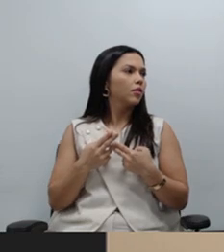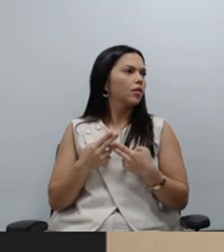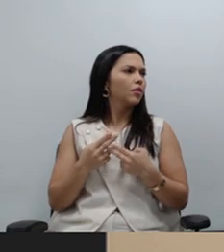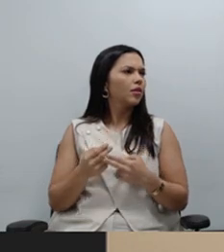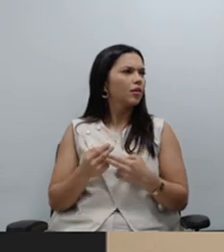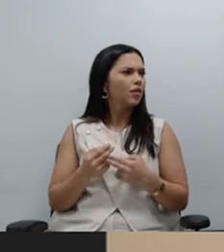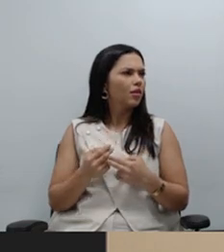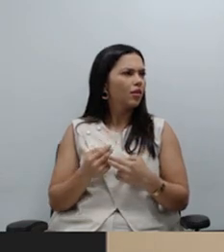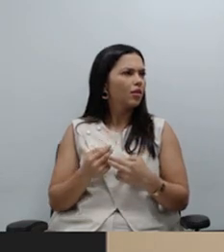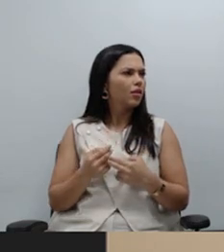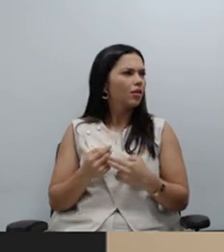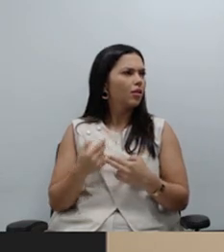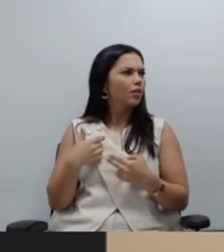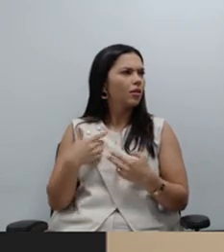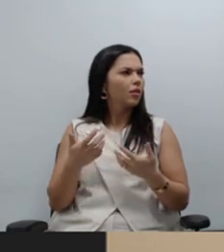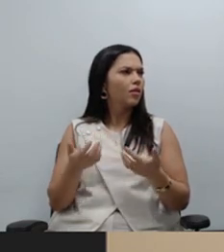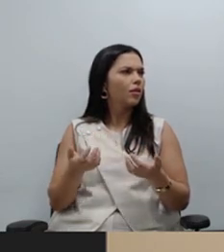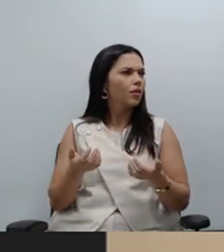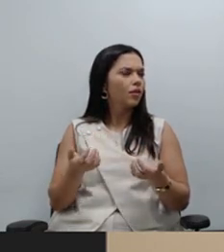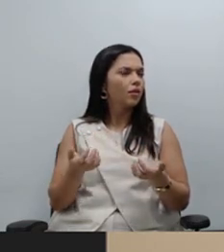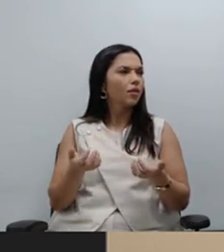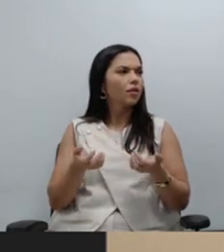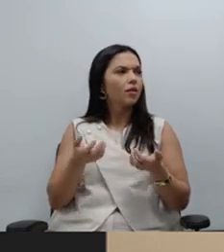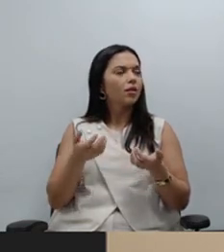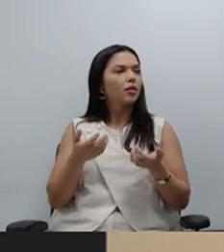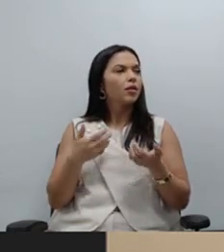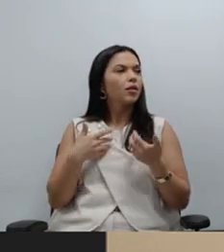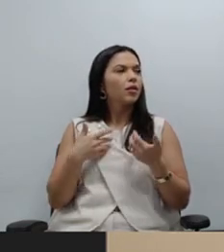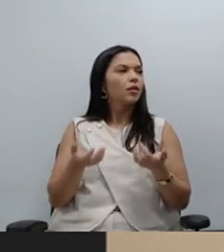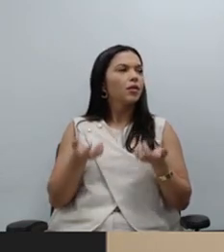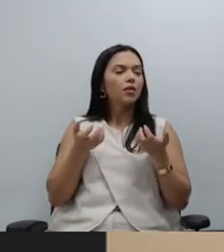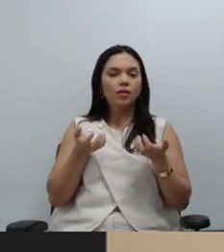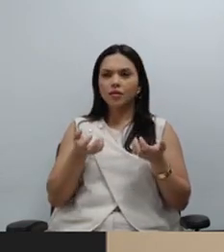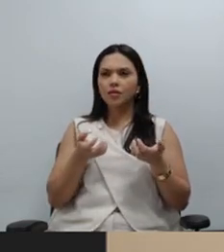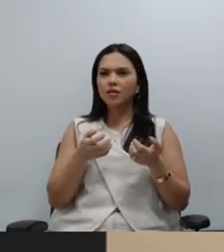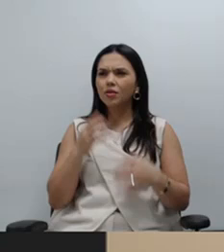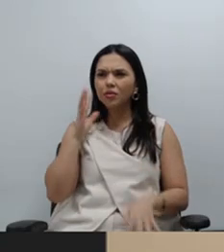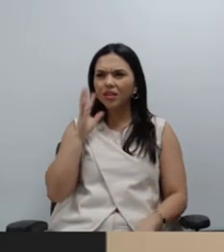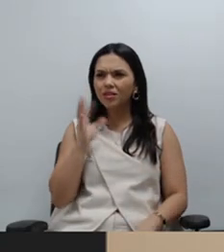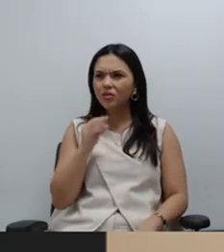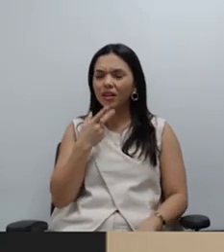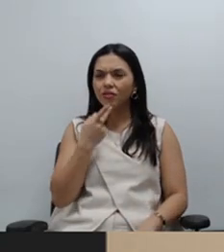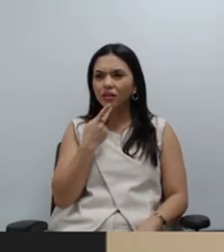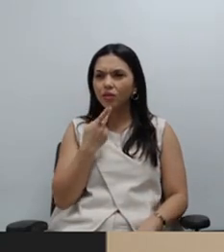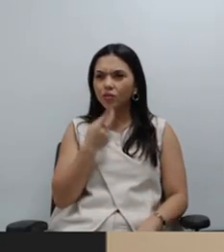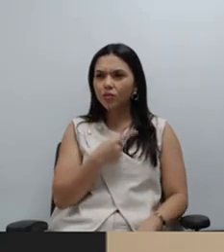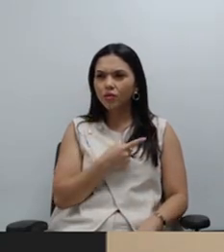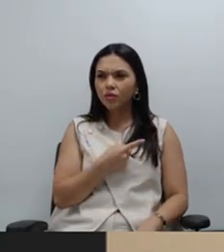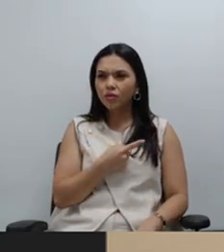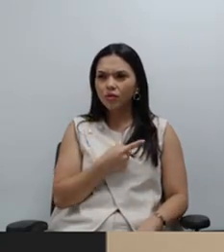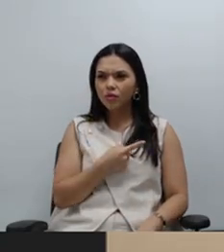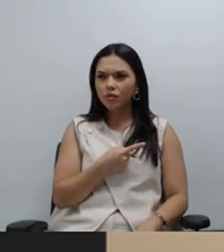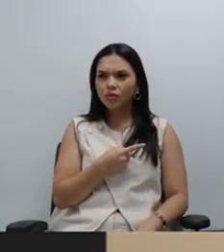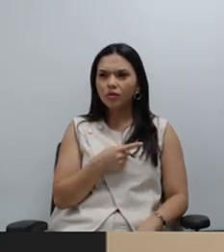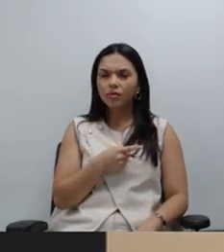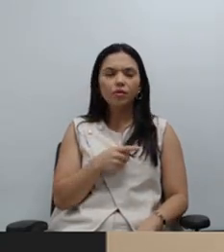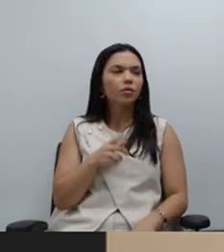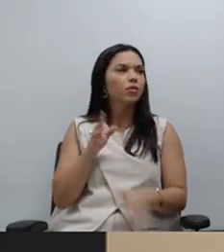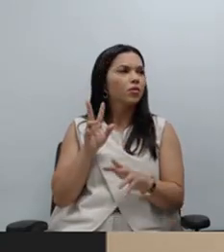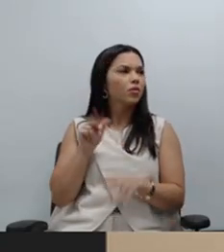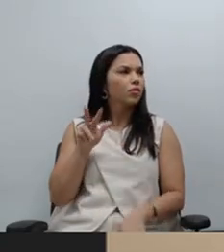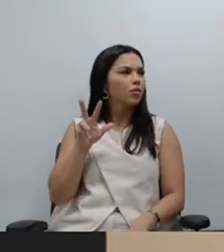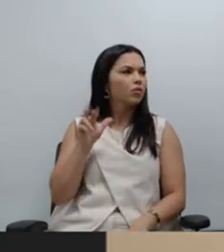Gostaria aqui de pedir esclarecimentos e providências com relação aos atos de abertura, designação e abertura de vagas remanescentes